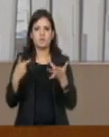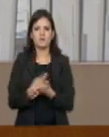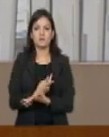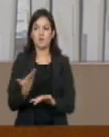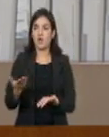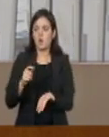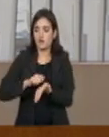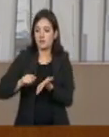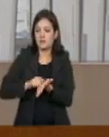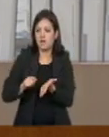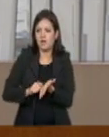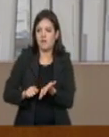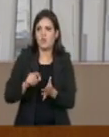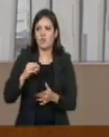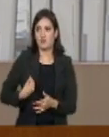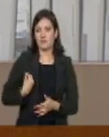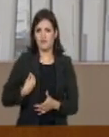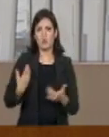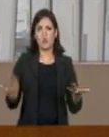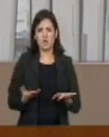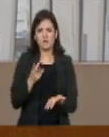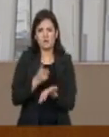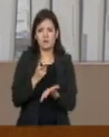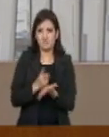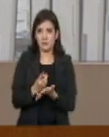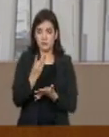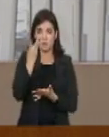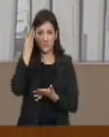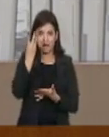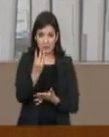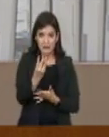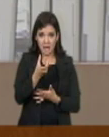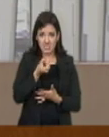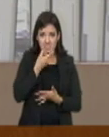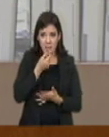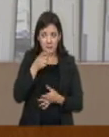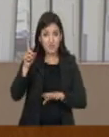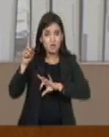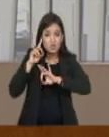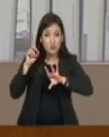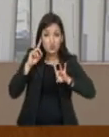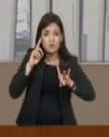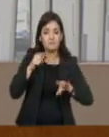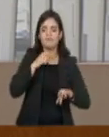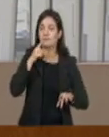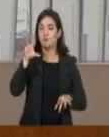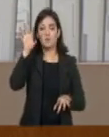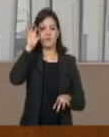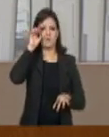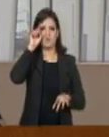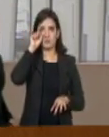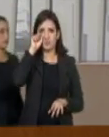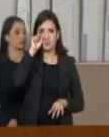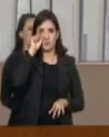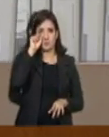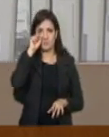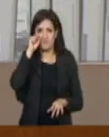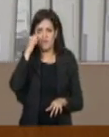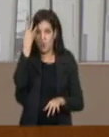viveu. Hoje, mesmo com 3 remédios diários, disse, não durmo mais que 4 horas seguidas.